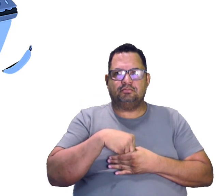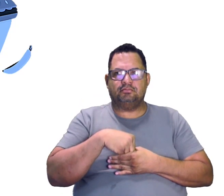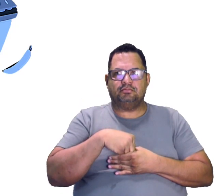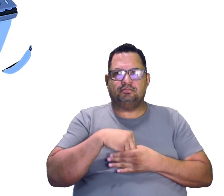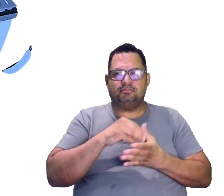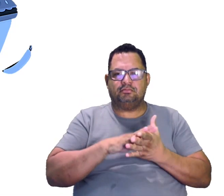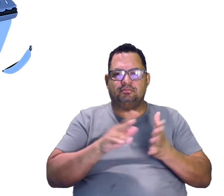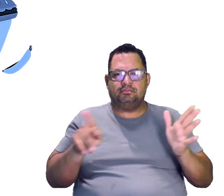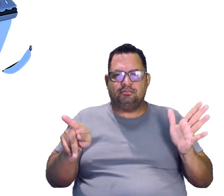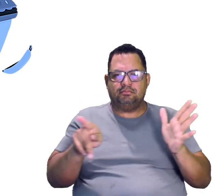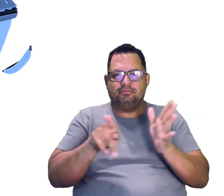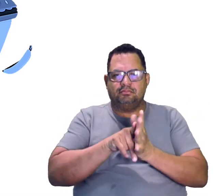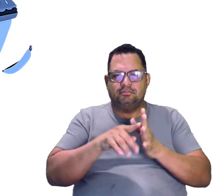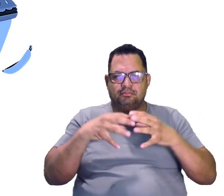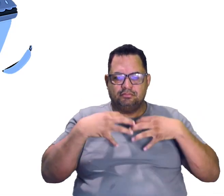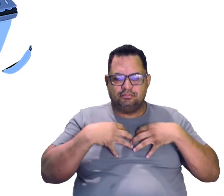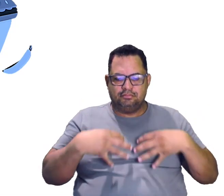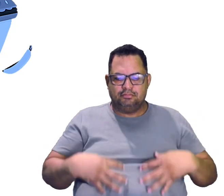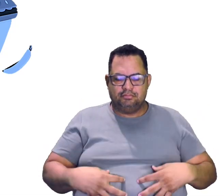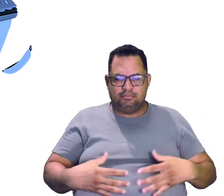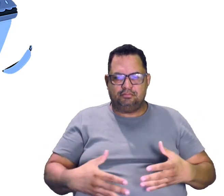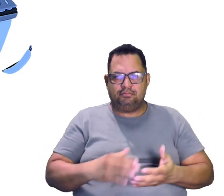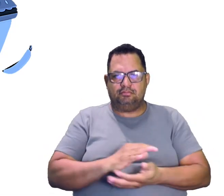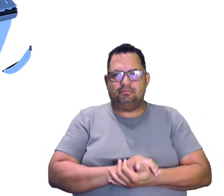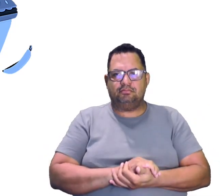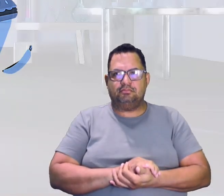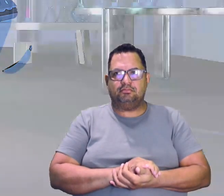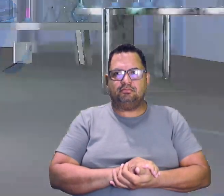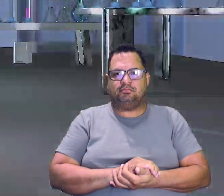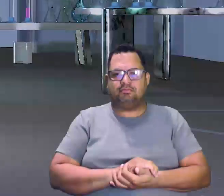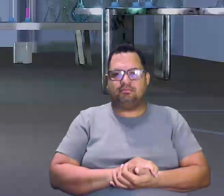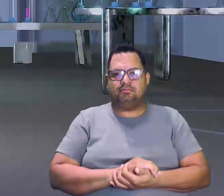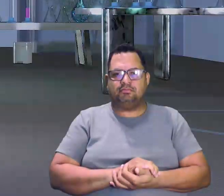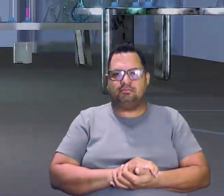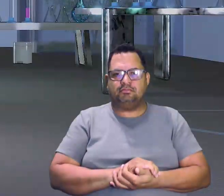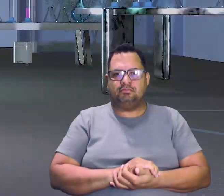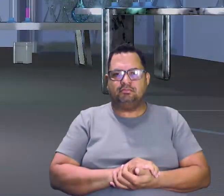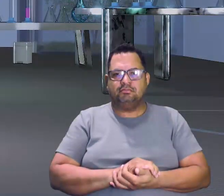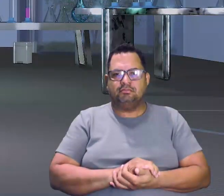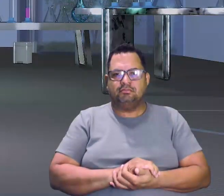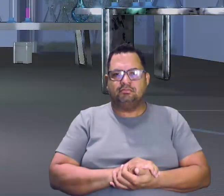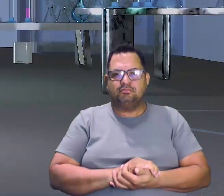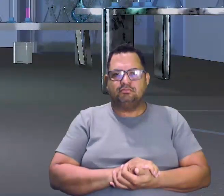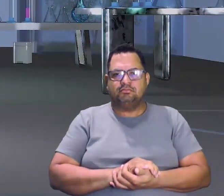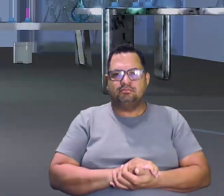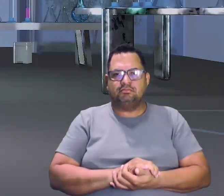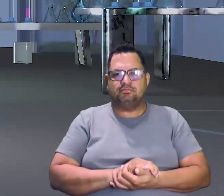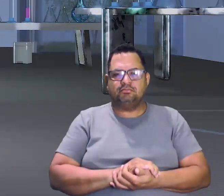do próprio organismo humano, no próprio organismo humano,